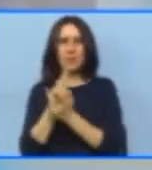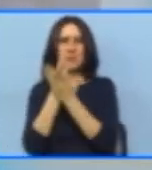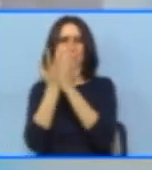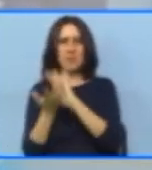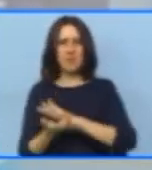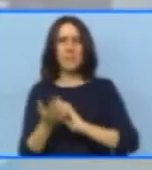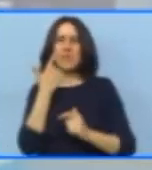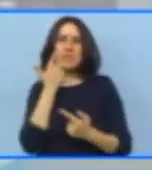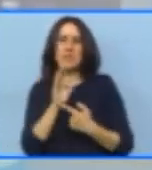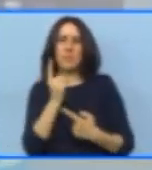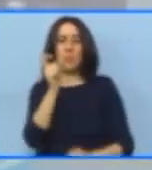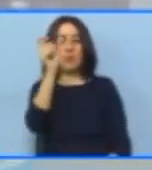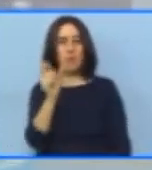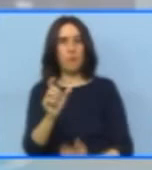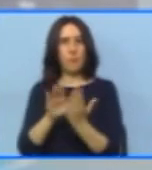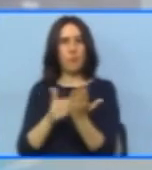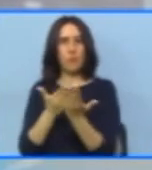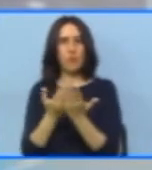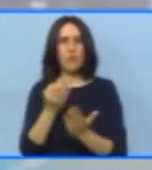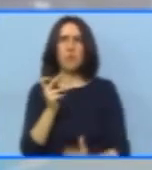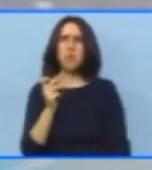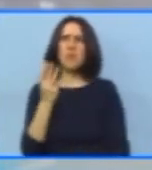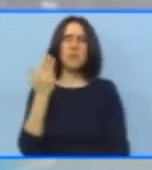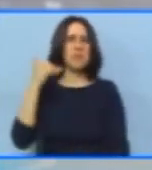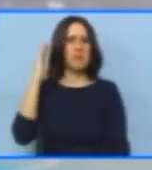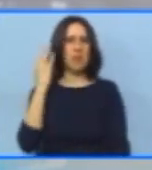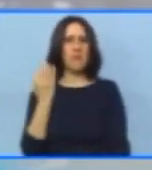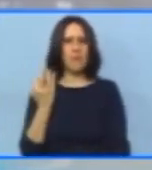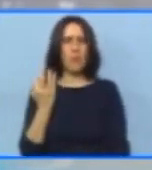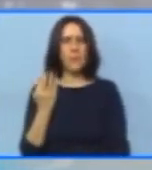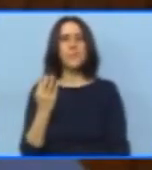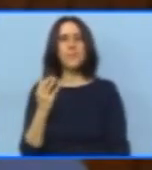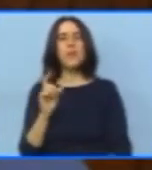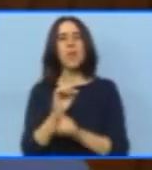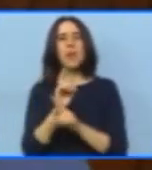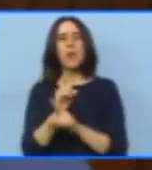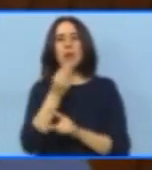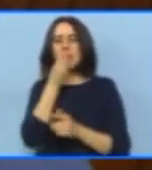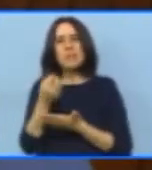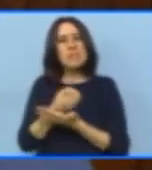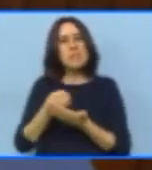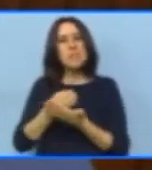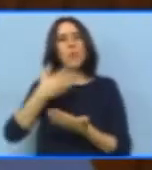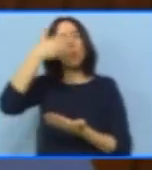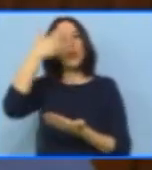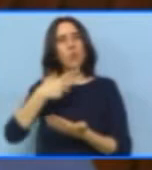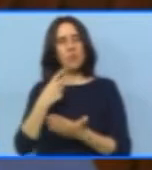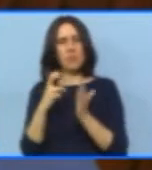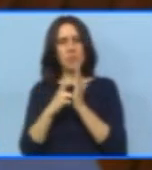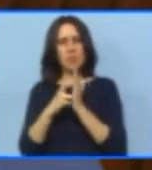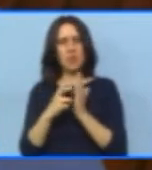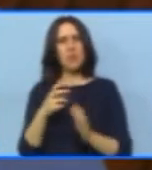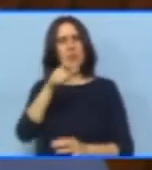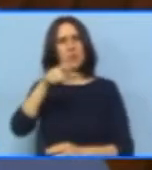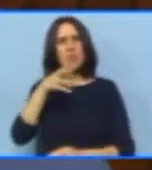exemplo, quando ele propôs, há 3 anos e tal, um dia de jejum pela Síria. As pessoas diziam um dia de jejum pela paz na Síria.